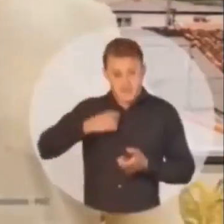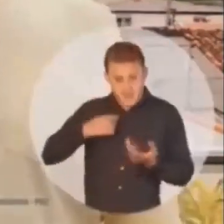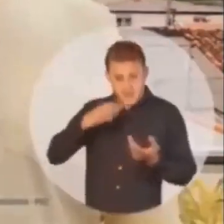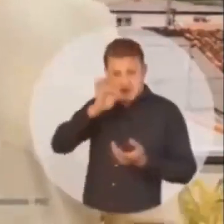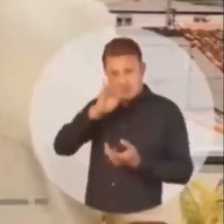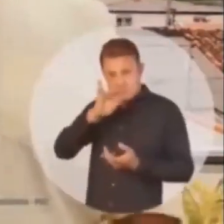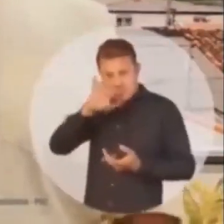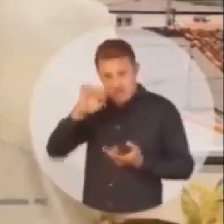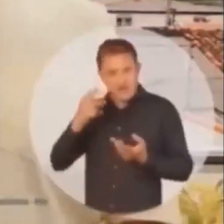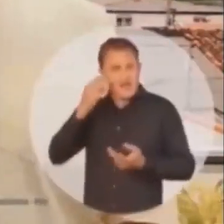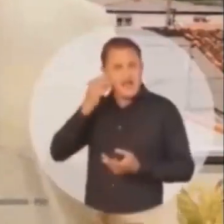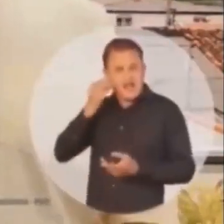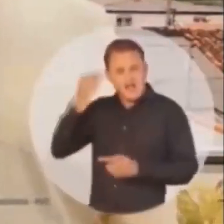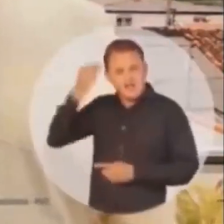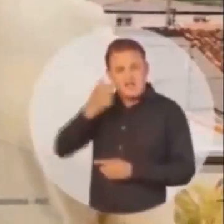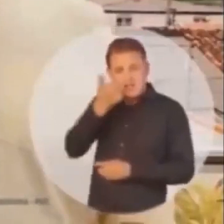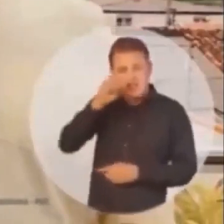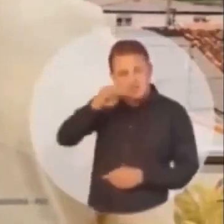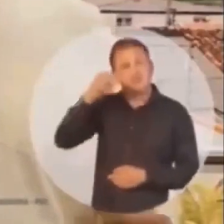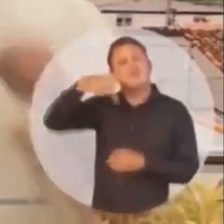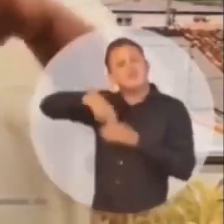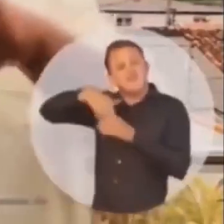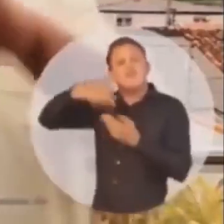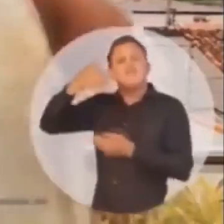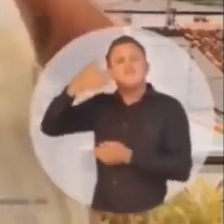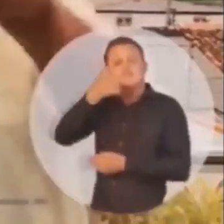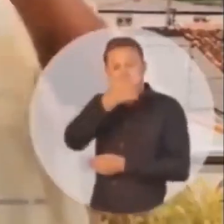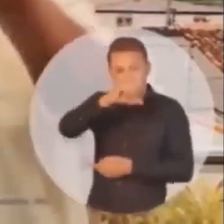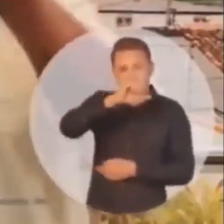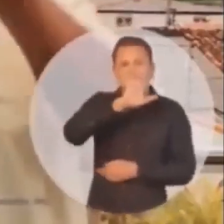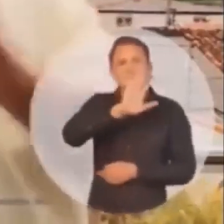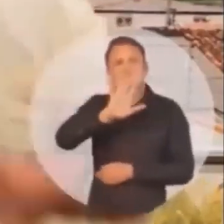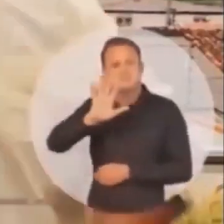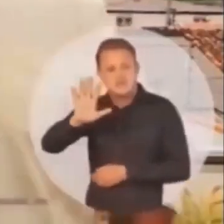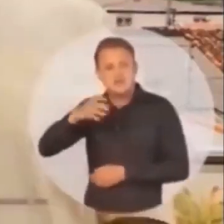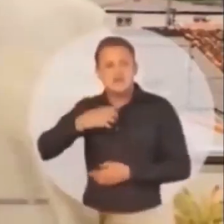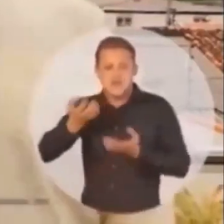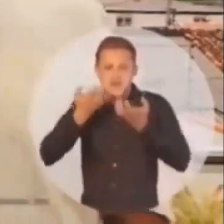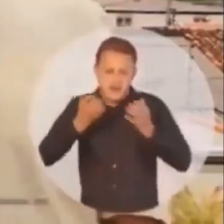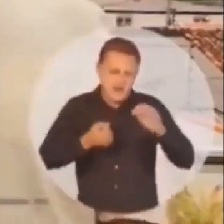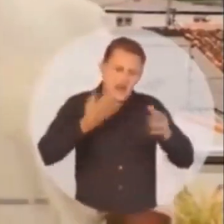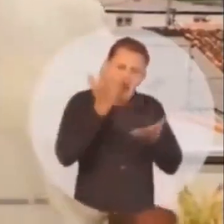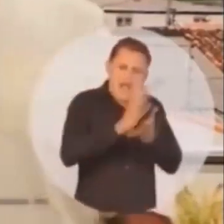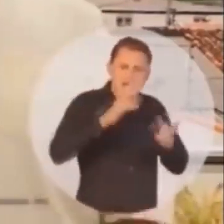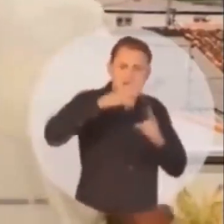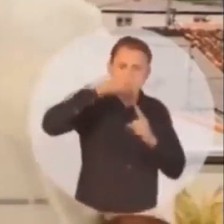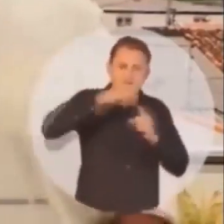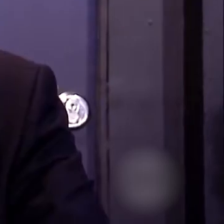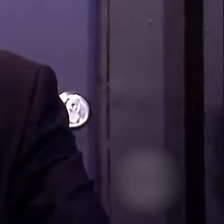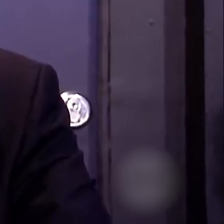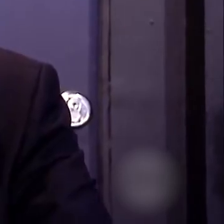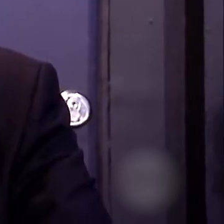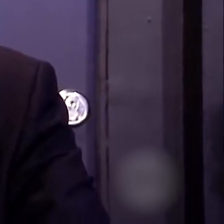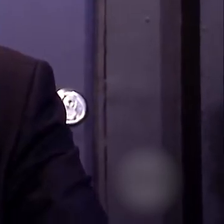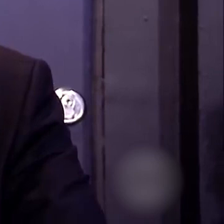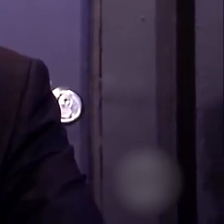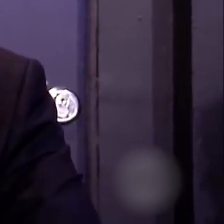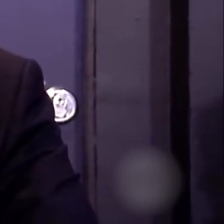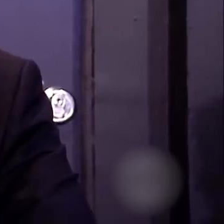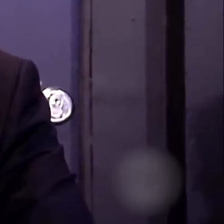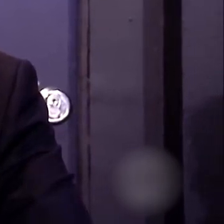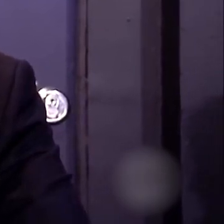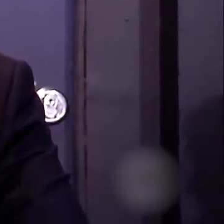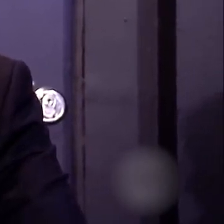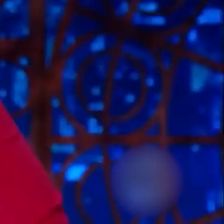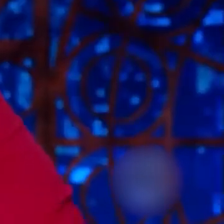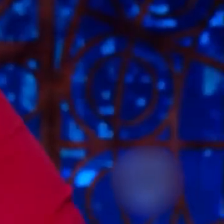É a primeira vez que eu vejo um gato esquizofrênico. E se tu pensa que é brincadeira, olha ele aí no Danilo Gentili. Qual que é o Instagram